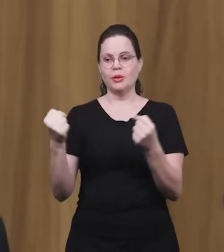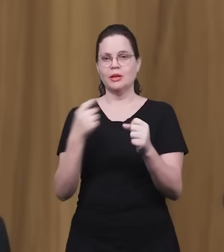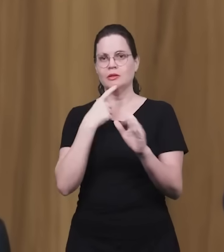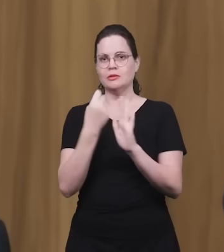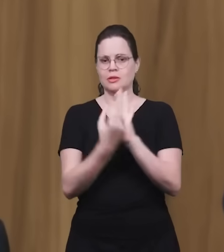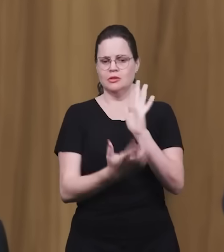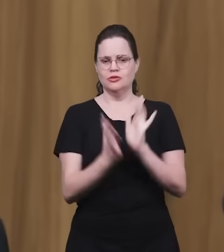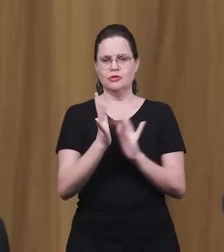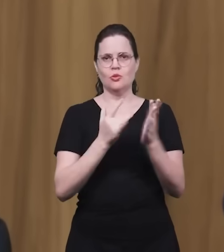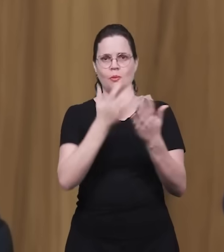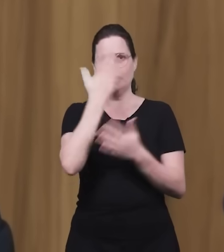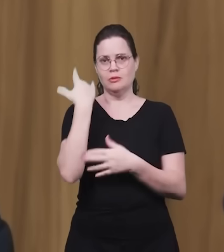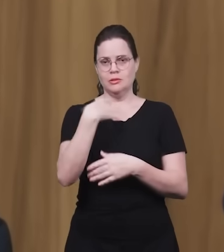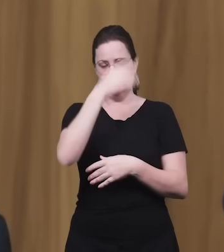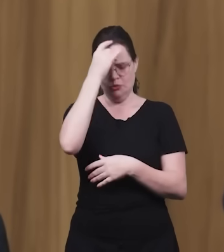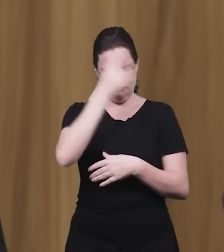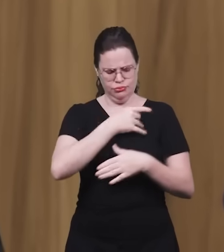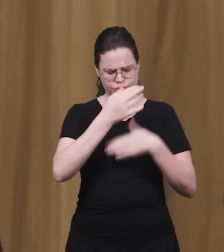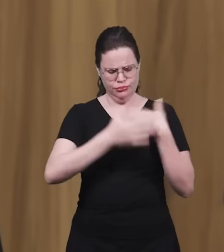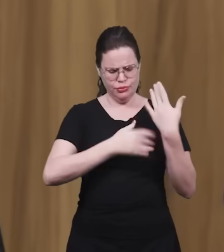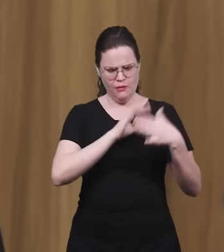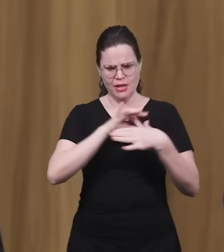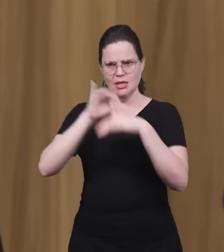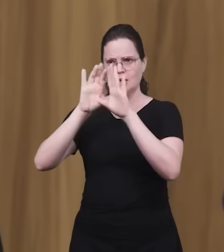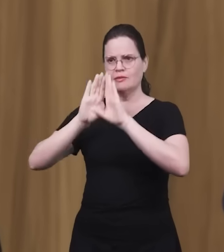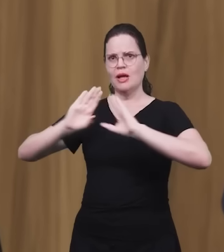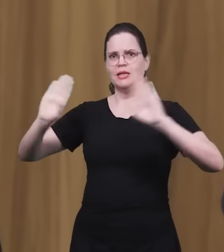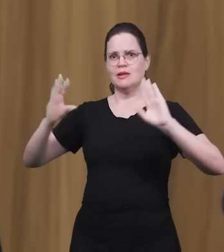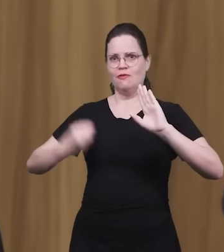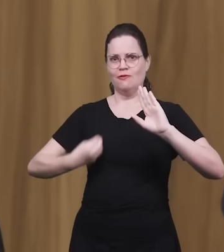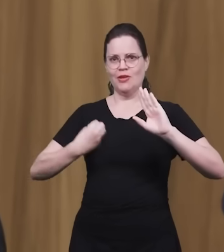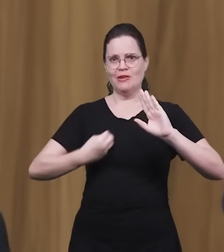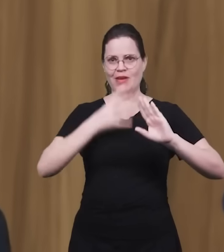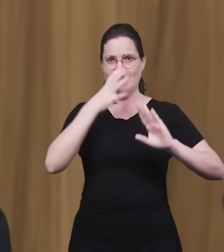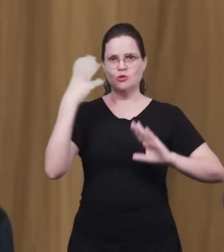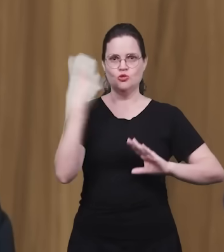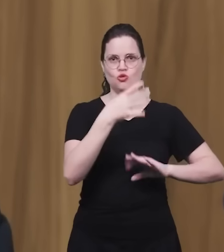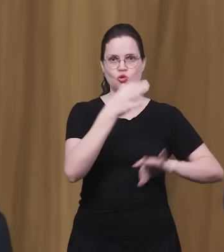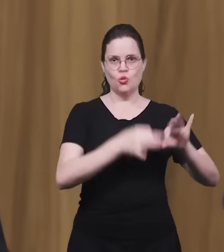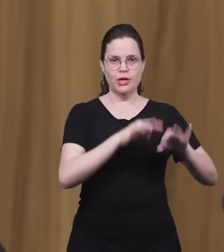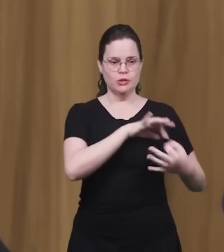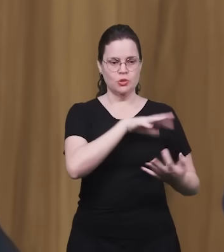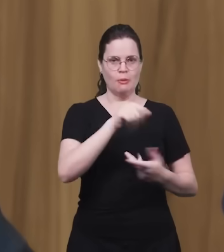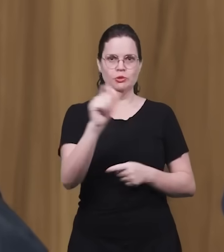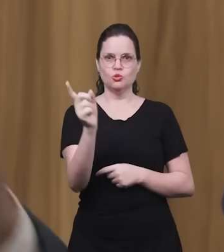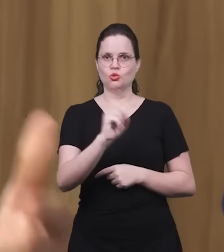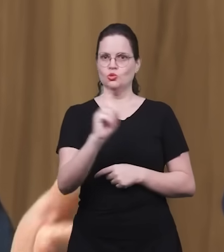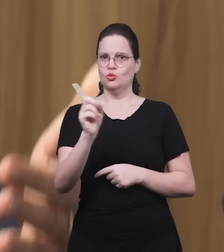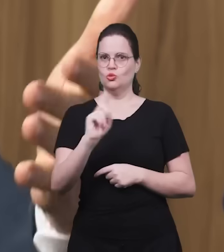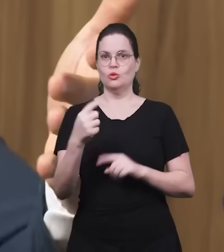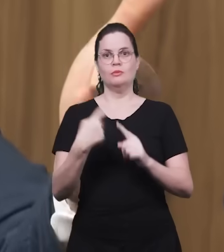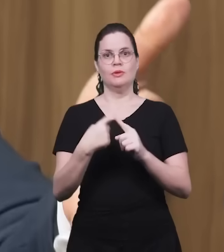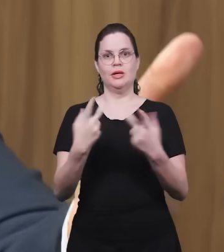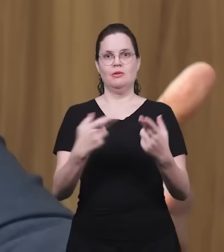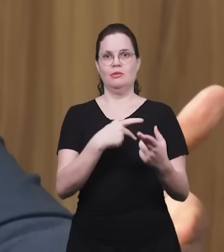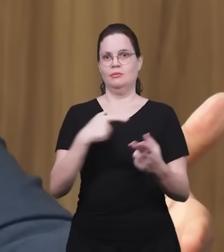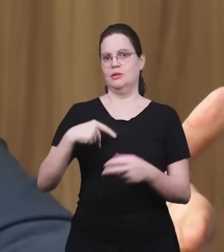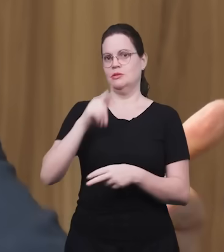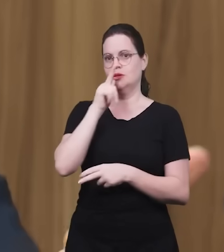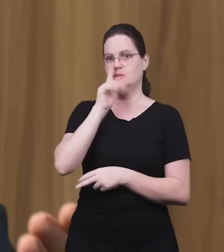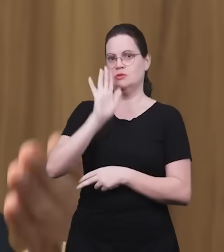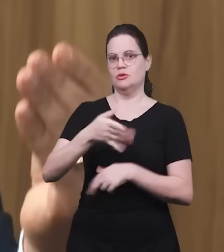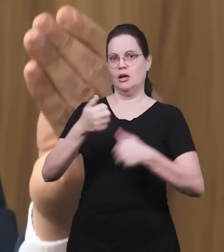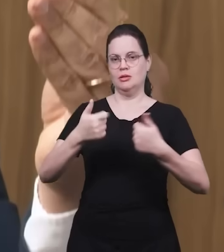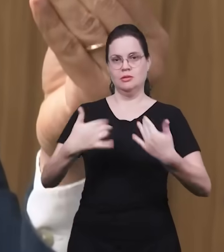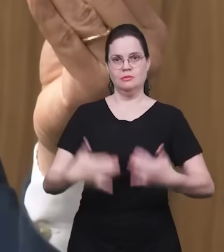Santo, ela vai chegar à eternidade e ela não passará por essa grande tribulação que virá sobre o mundo, porque o pastor Gilson